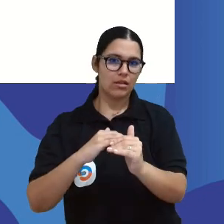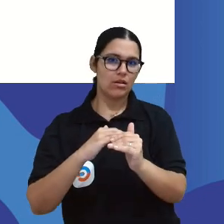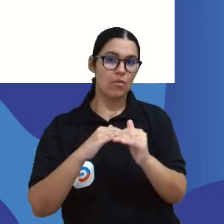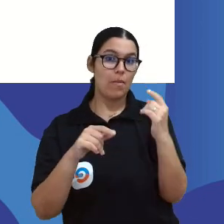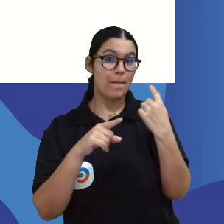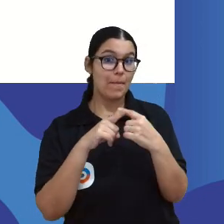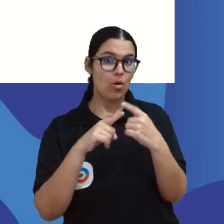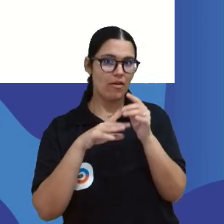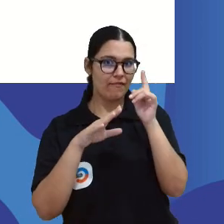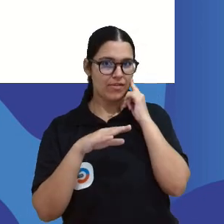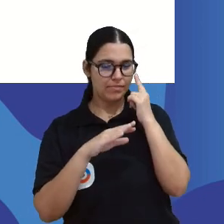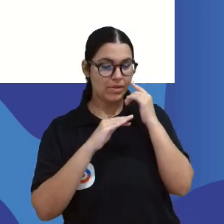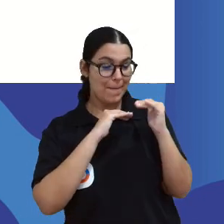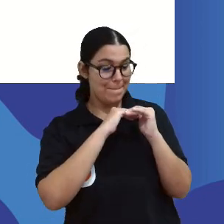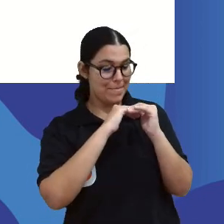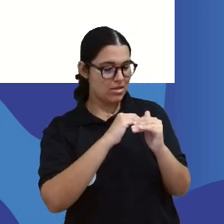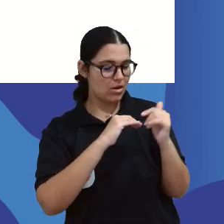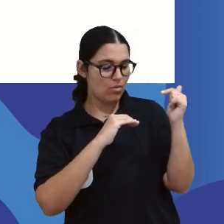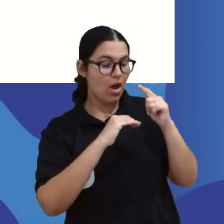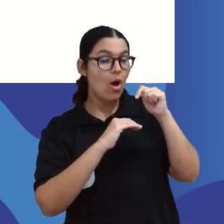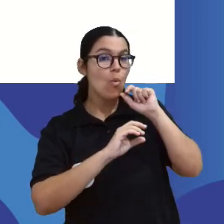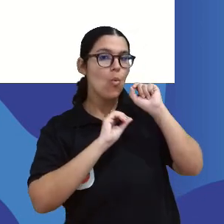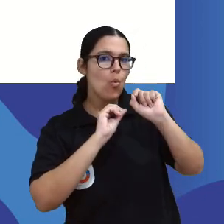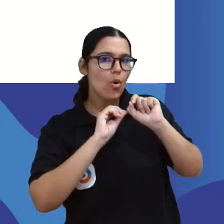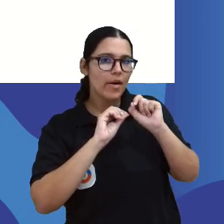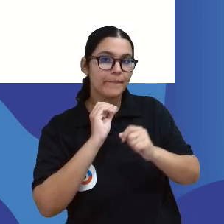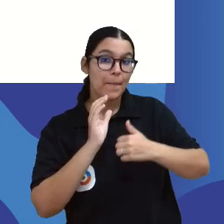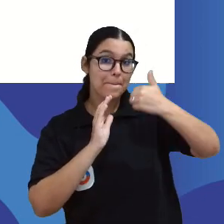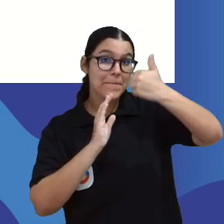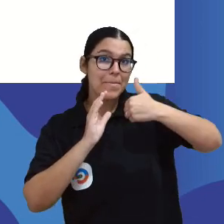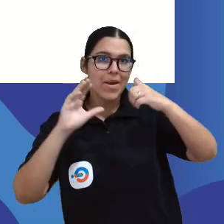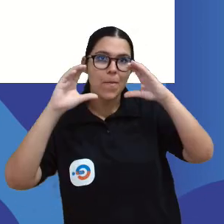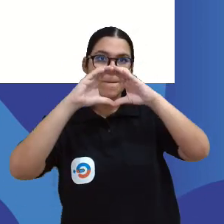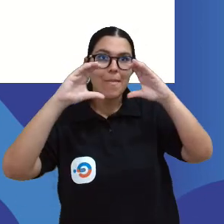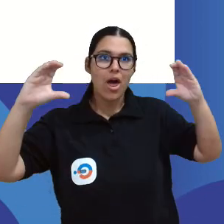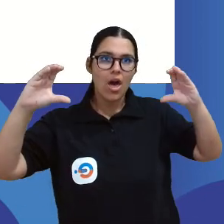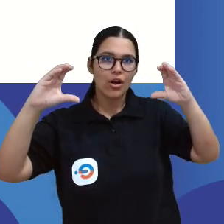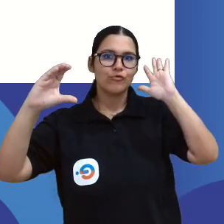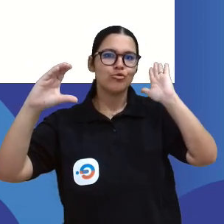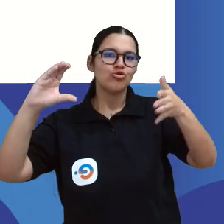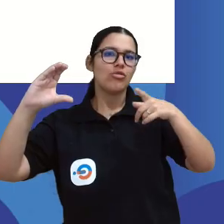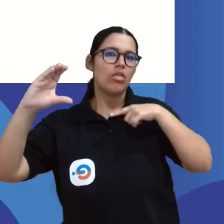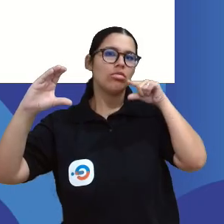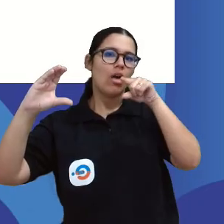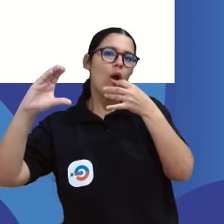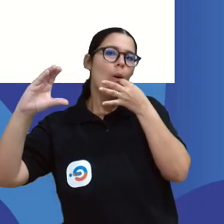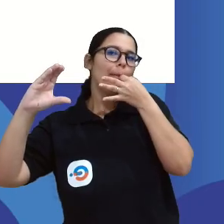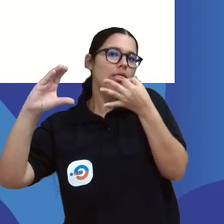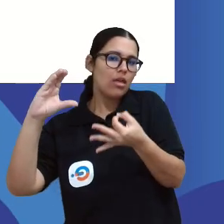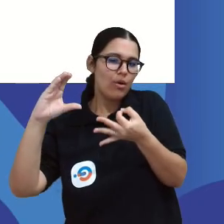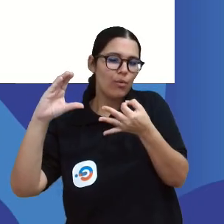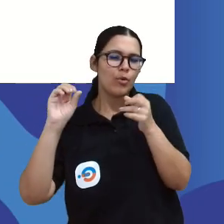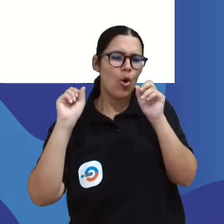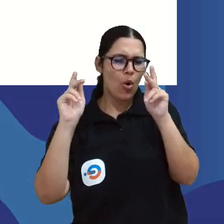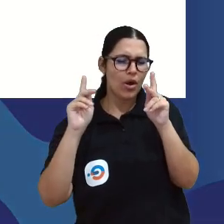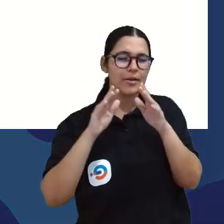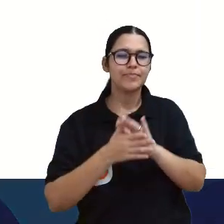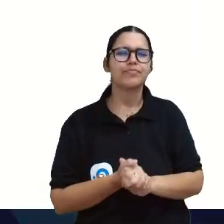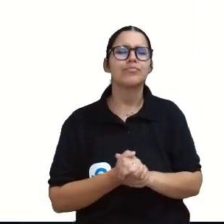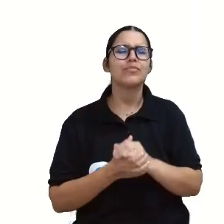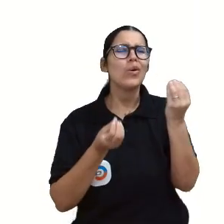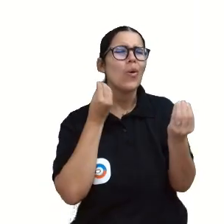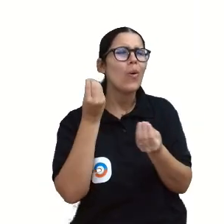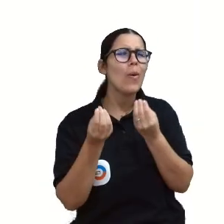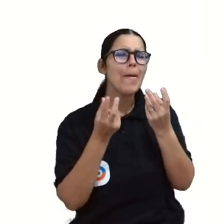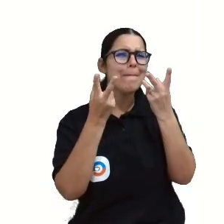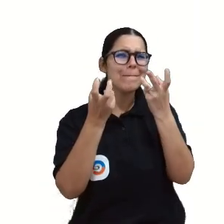que no primeiro parágrafo apareça a tese, ok? E como identificar a tese? Você